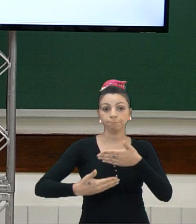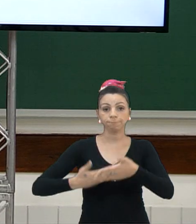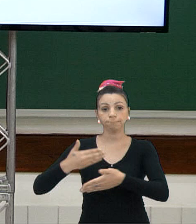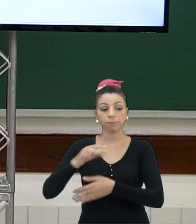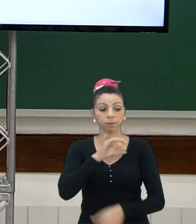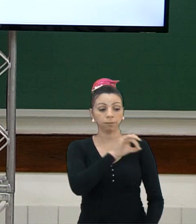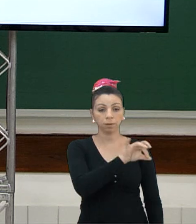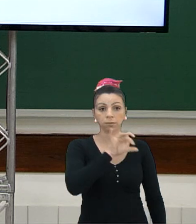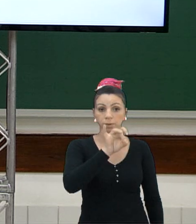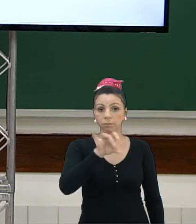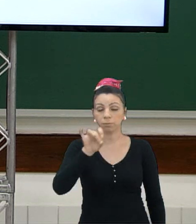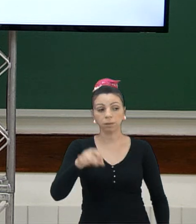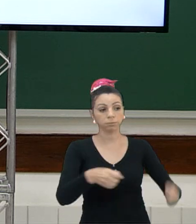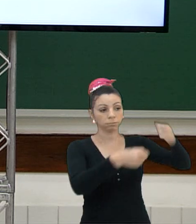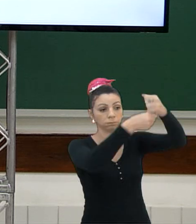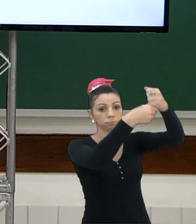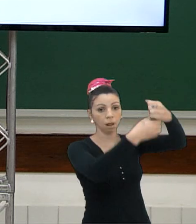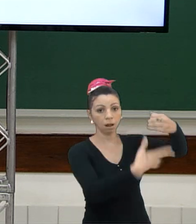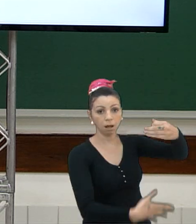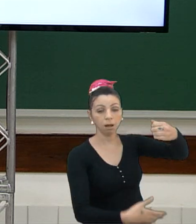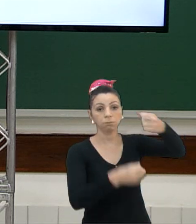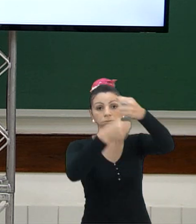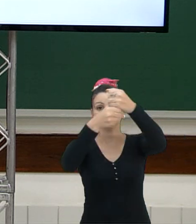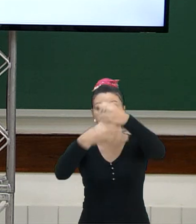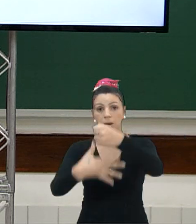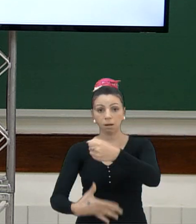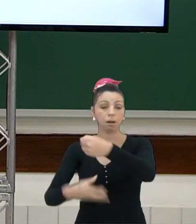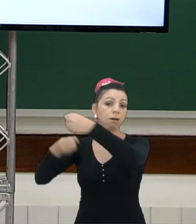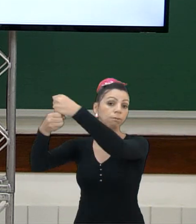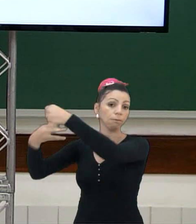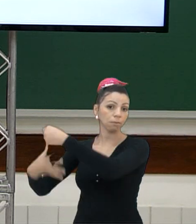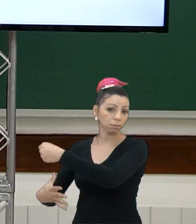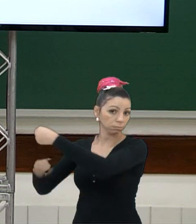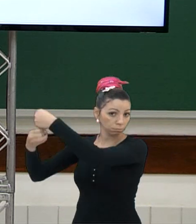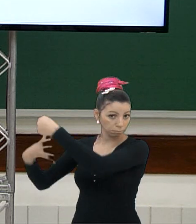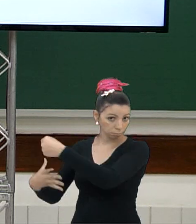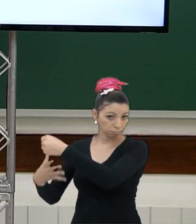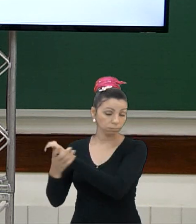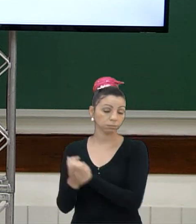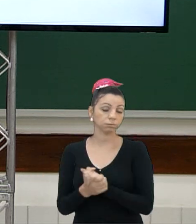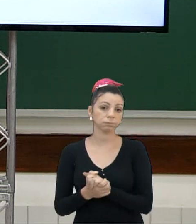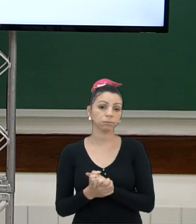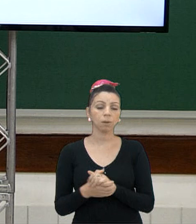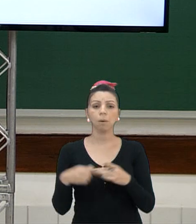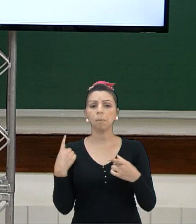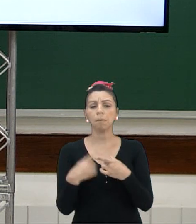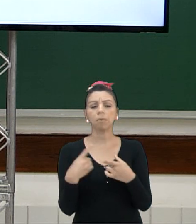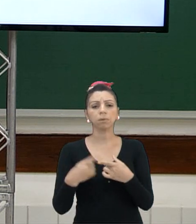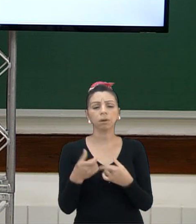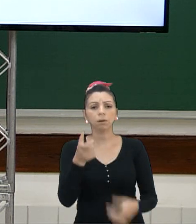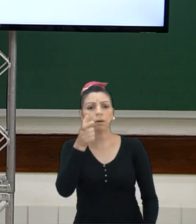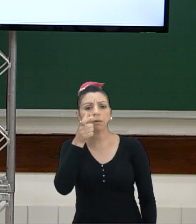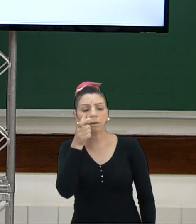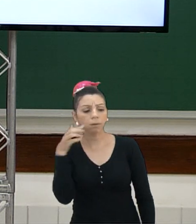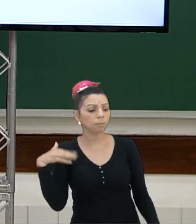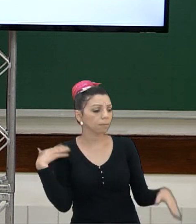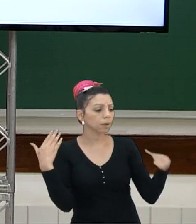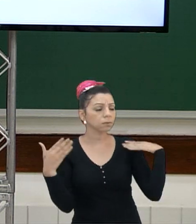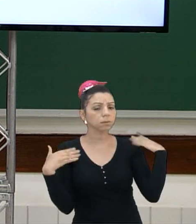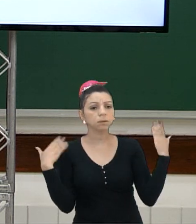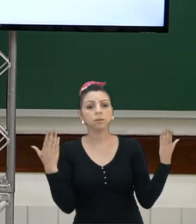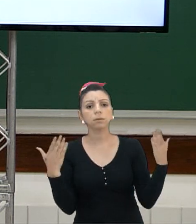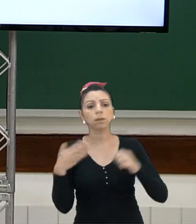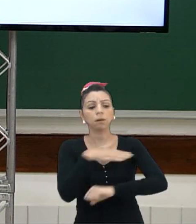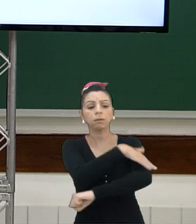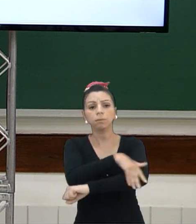Então, você colocou lá que era interessante fazer um passeio em determinado parque. Mas por que esse parque é